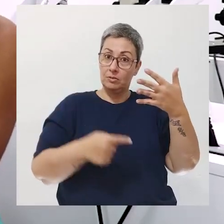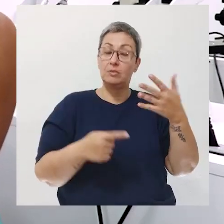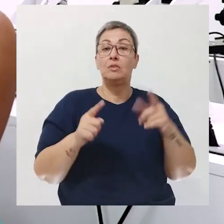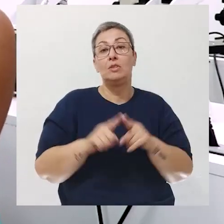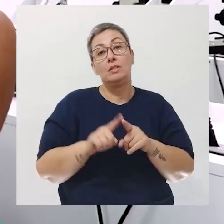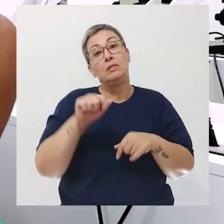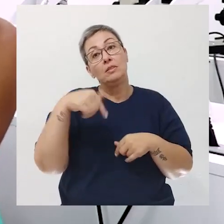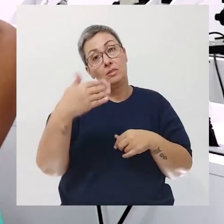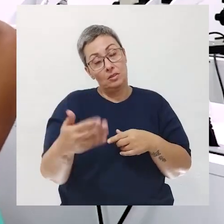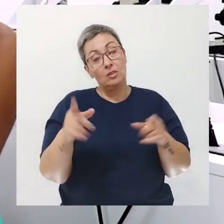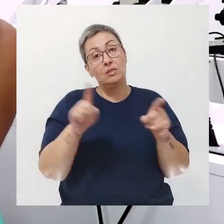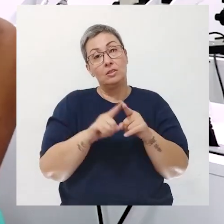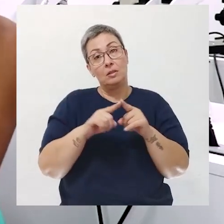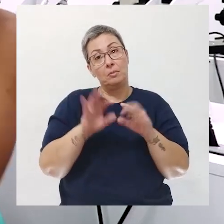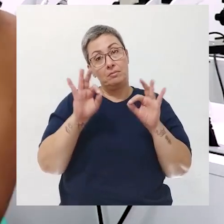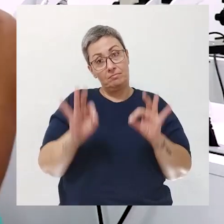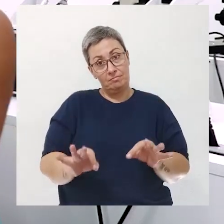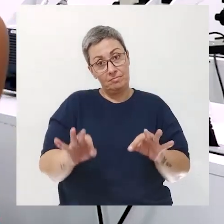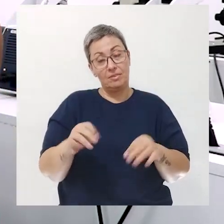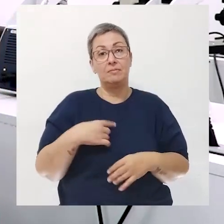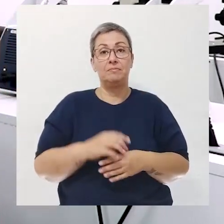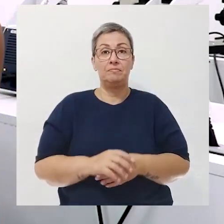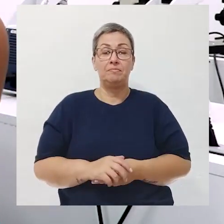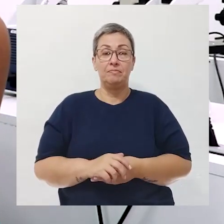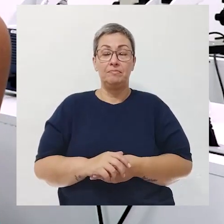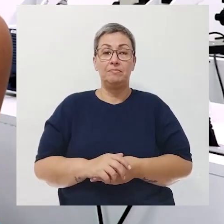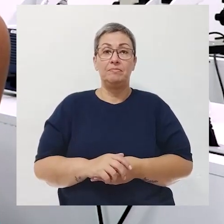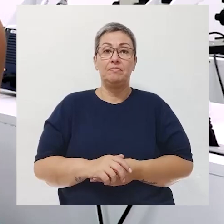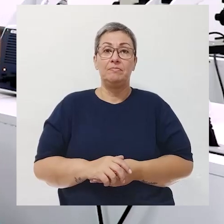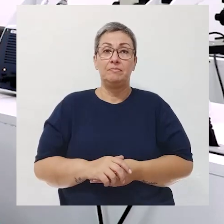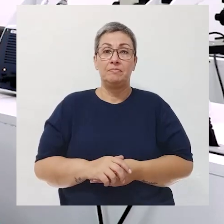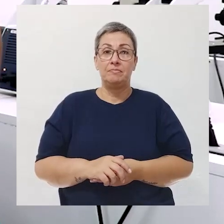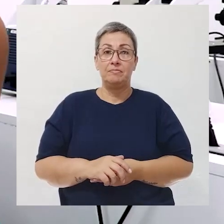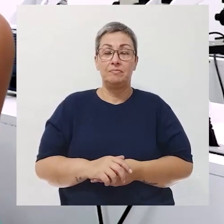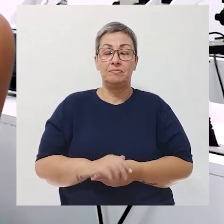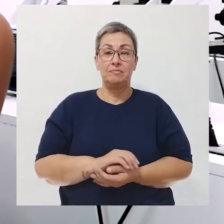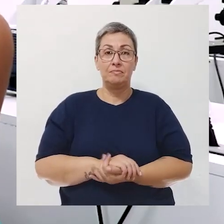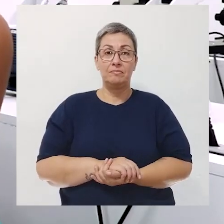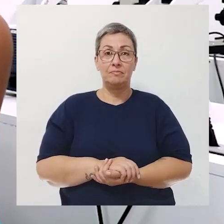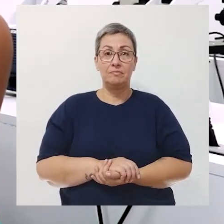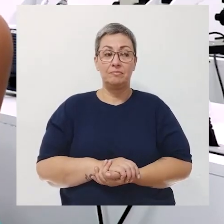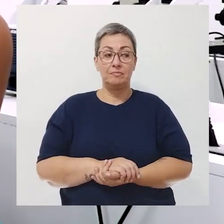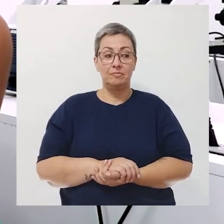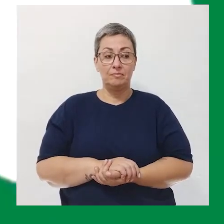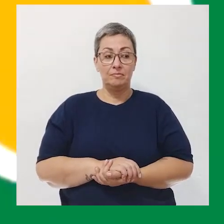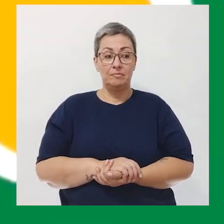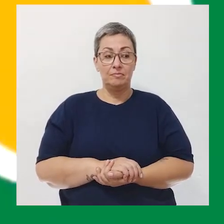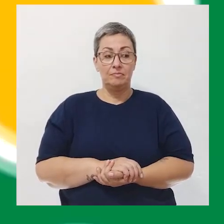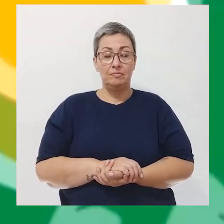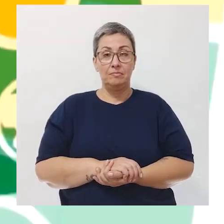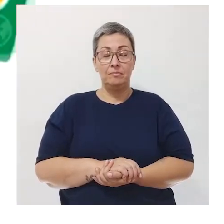vocês alguns tipos de microscópio, além, claro, do clássico microscópio óptico. Vem comigo!